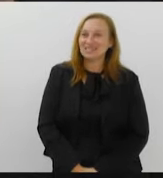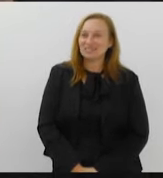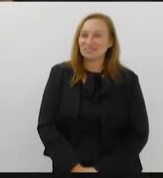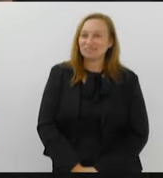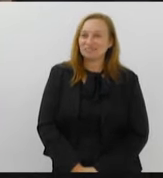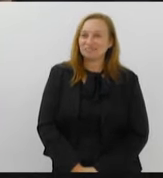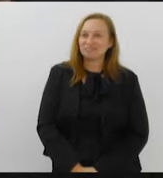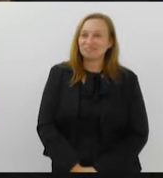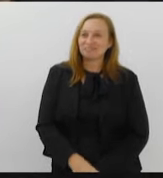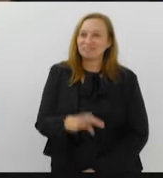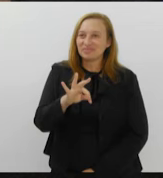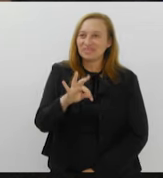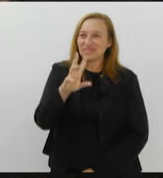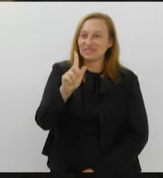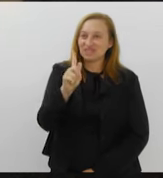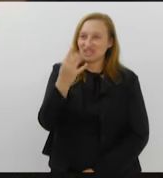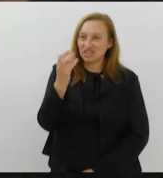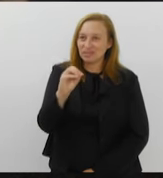Tiago Rangel.